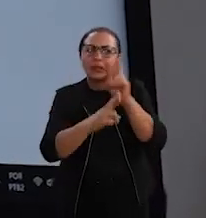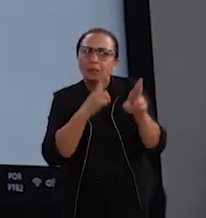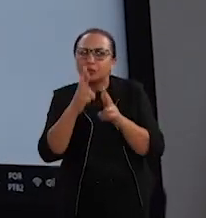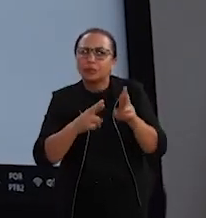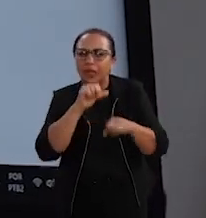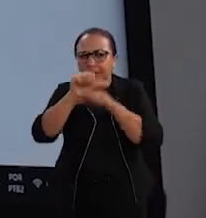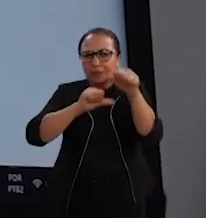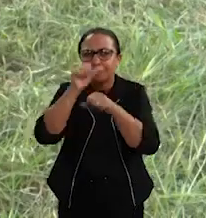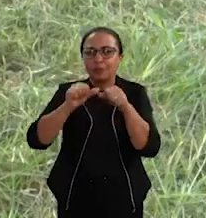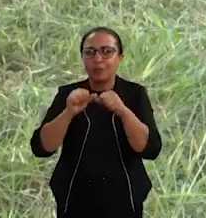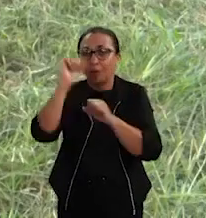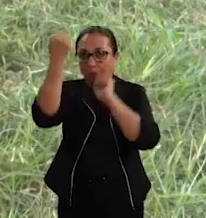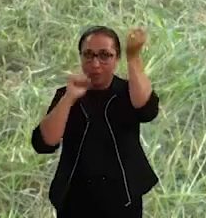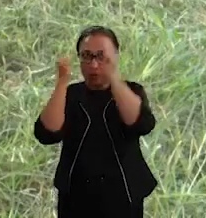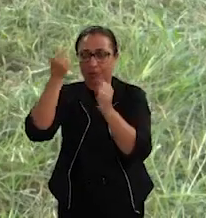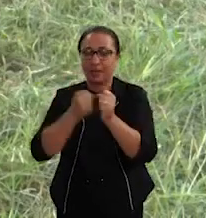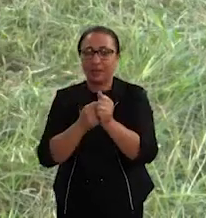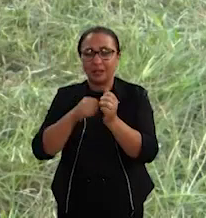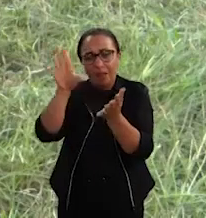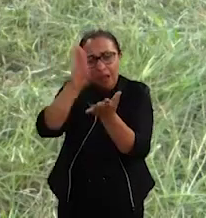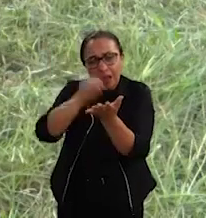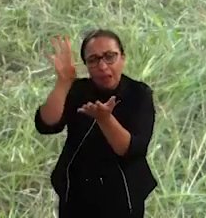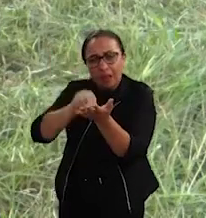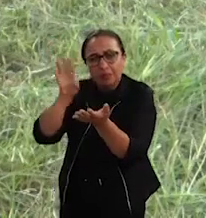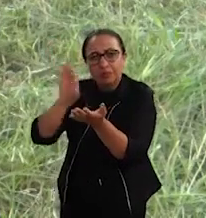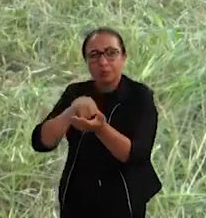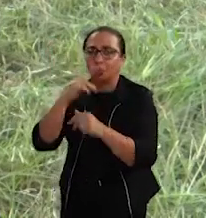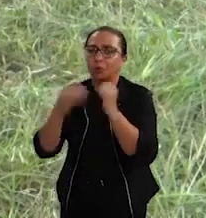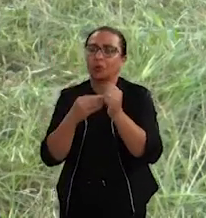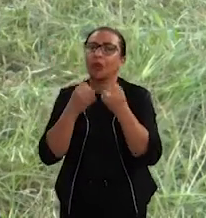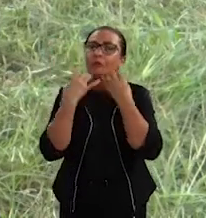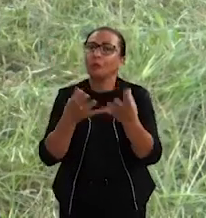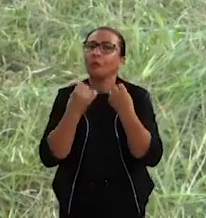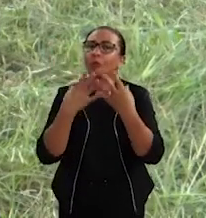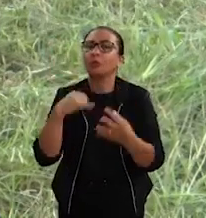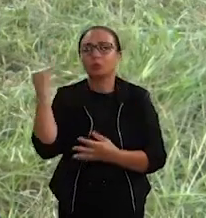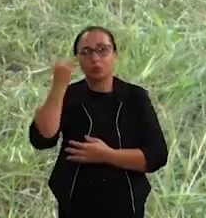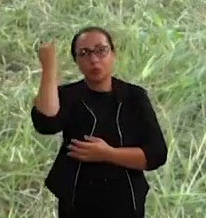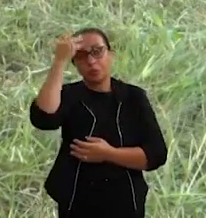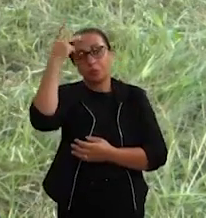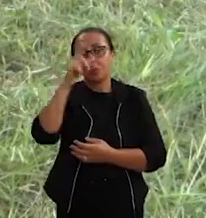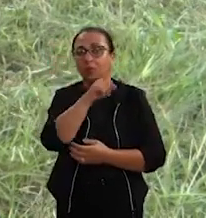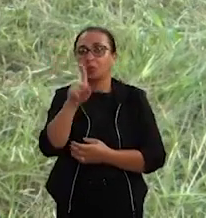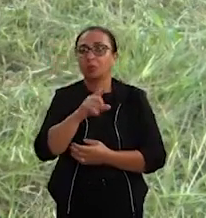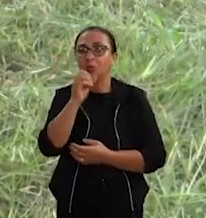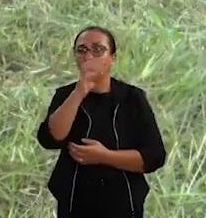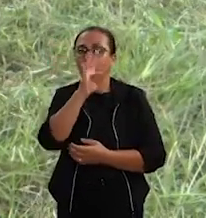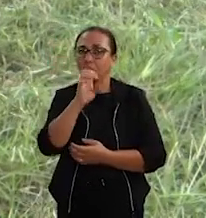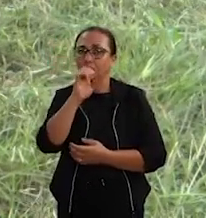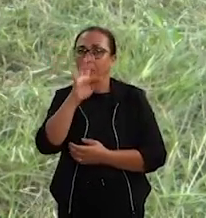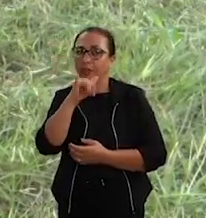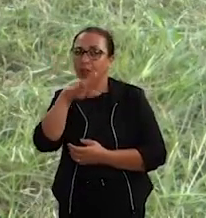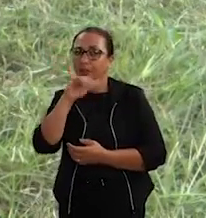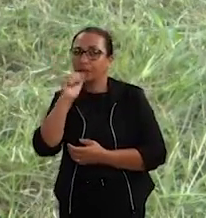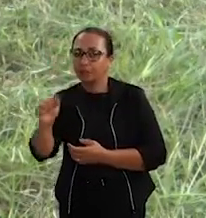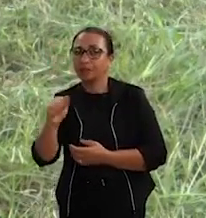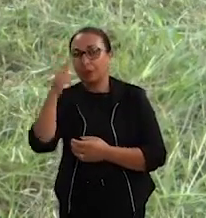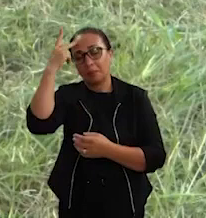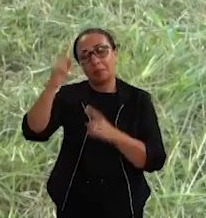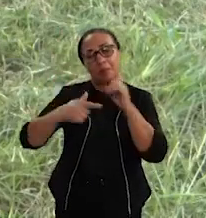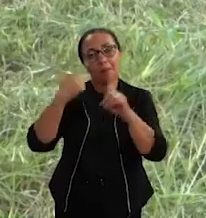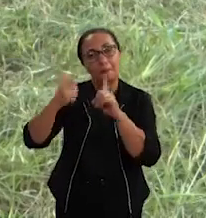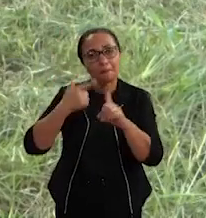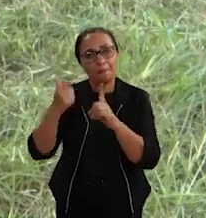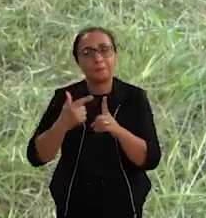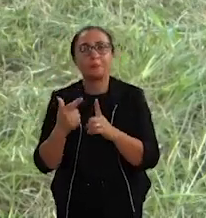um aparelho, né, que ele vai registrar todas essas informações que são importantes, né, para a zootecnia, né,